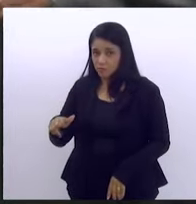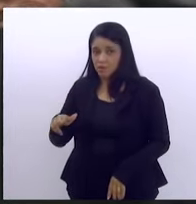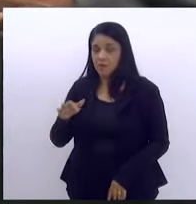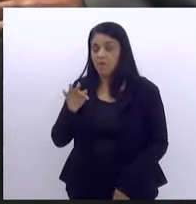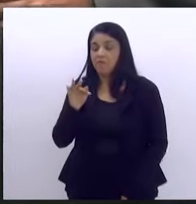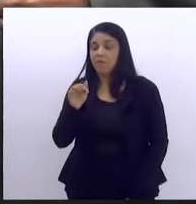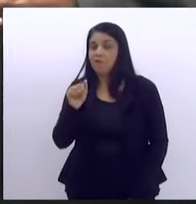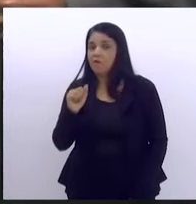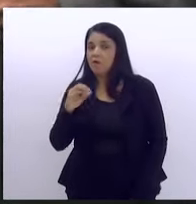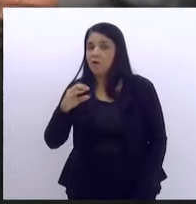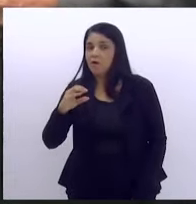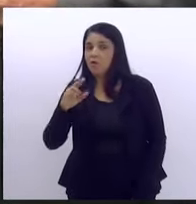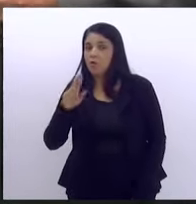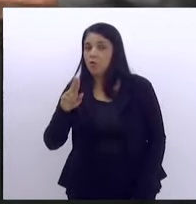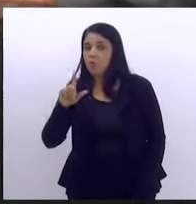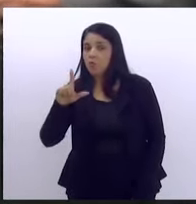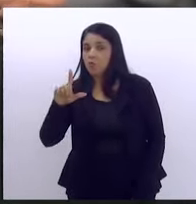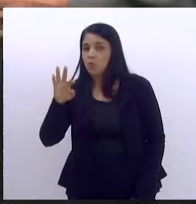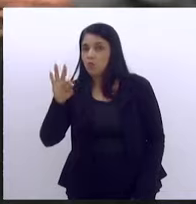facultativa.